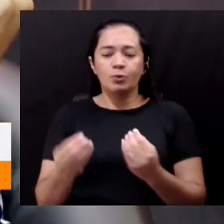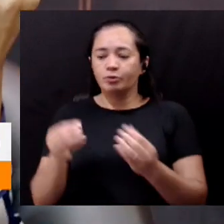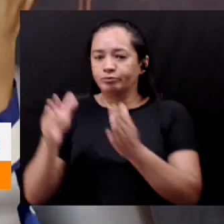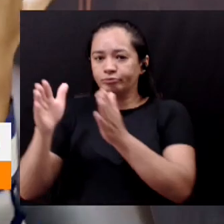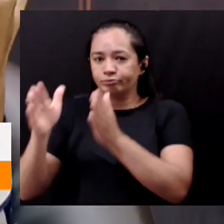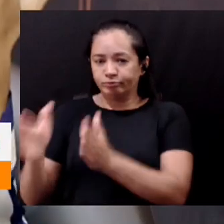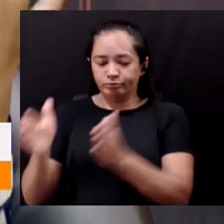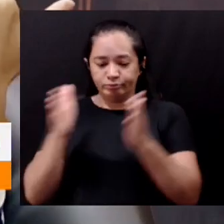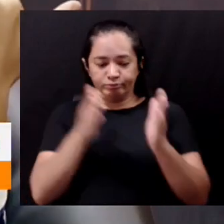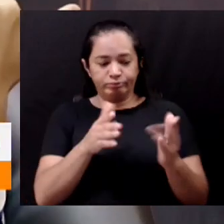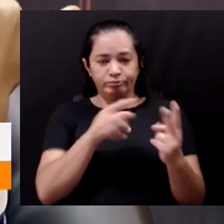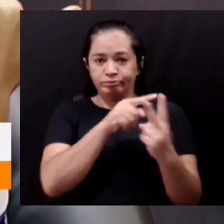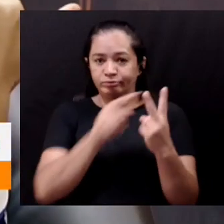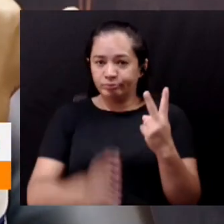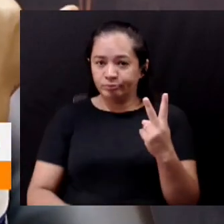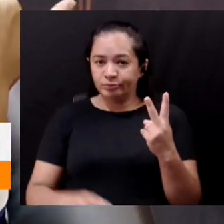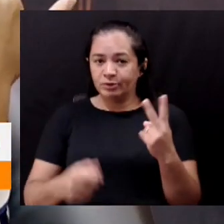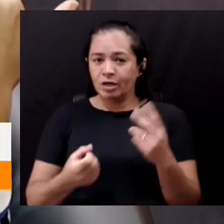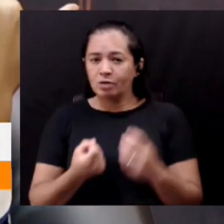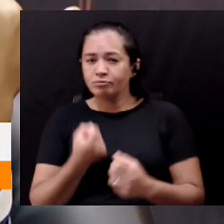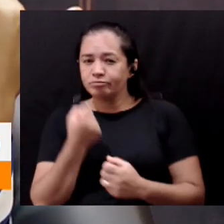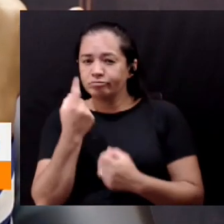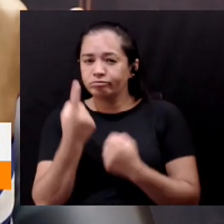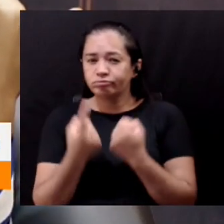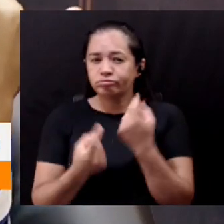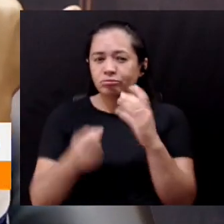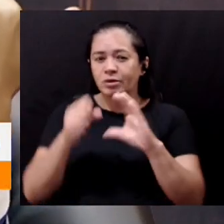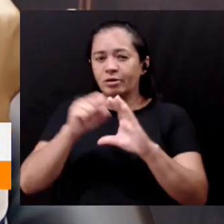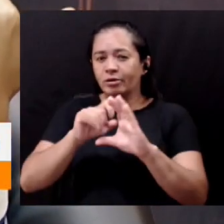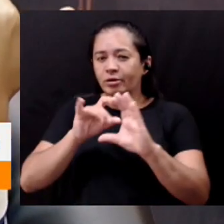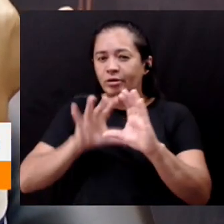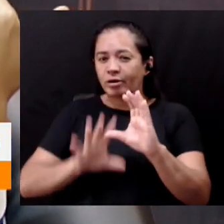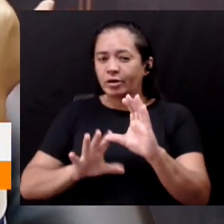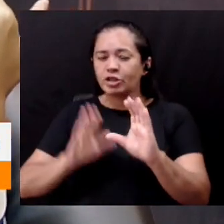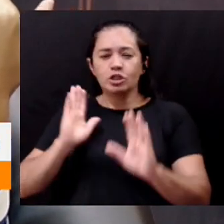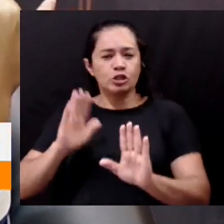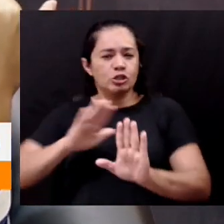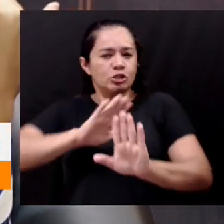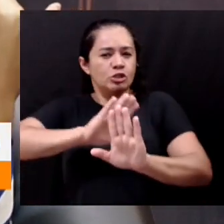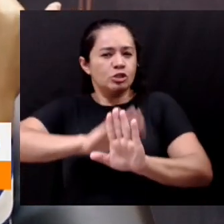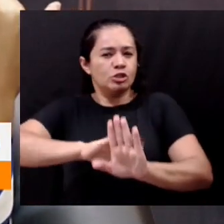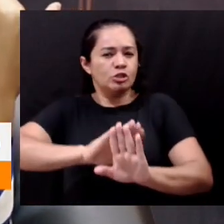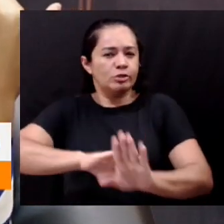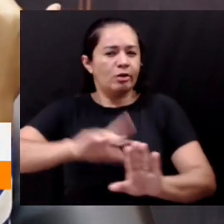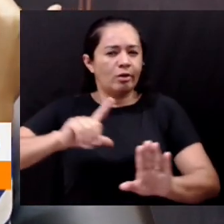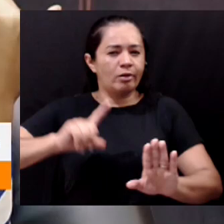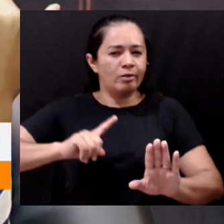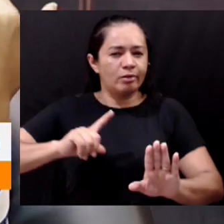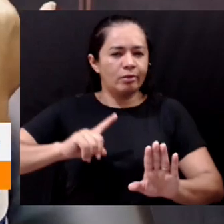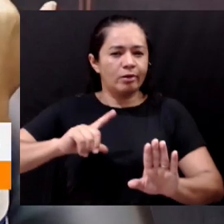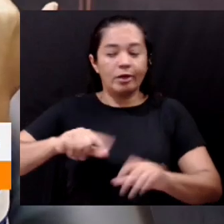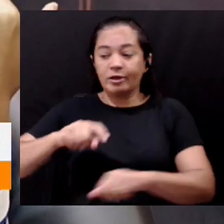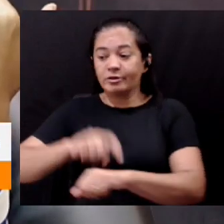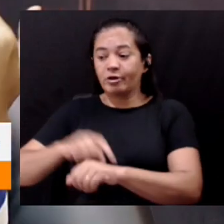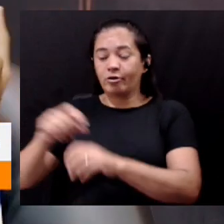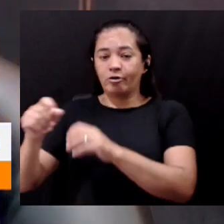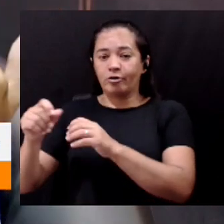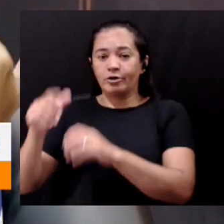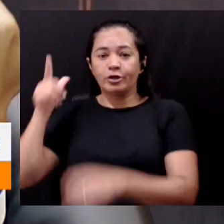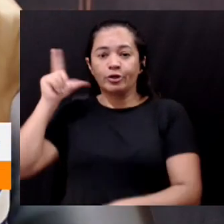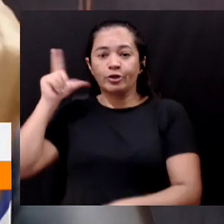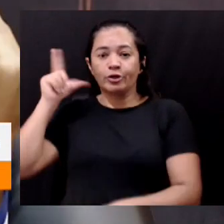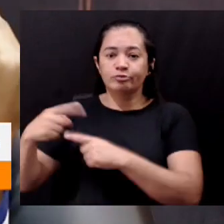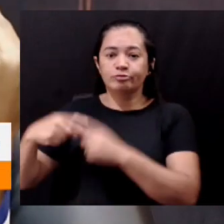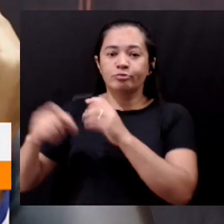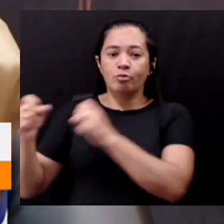né, que já são prévias, vamos dizer assim, a pessoa alçar uma posição de poder, elas também definem e contribuem para o